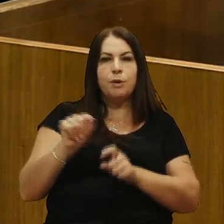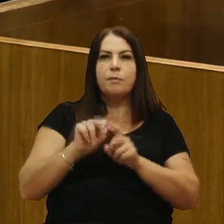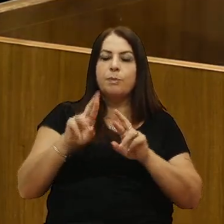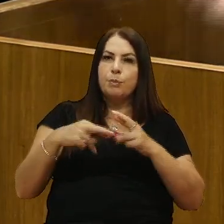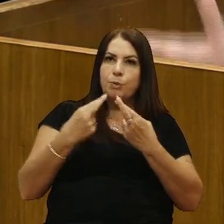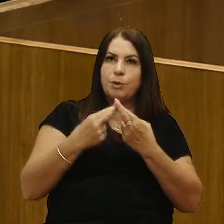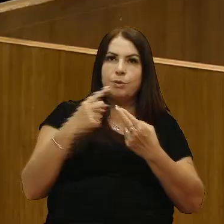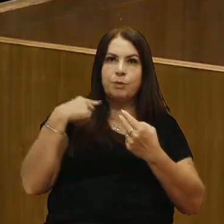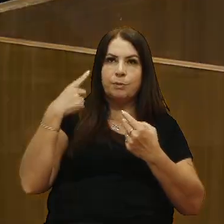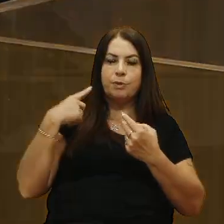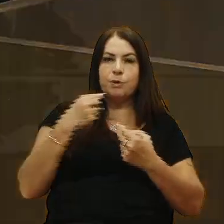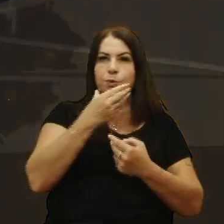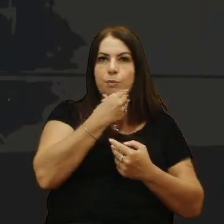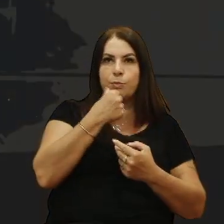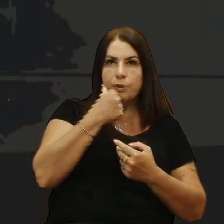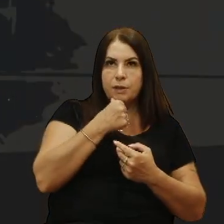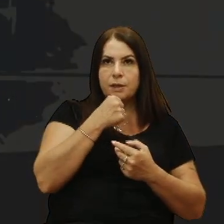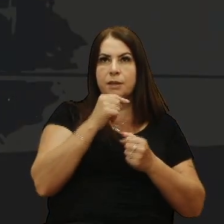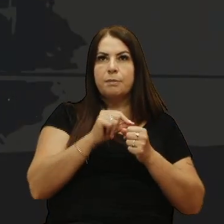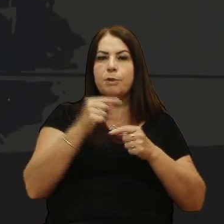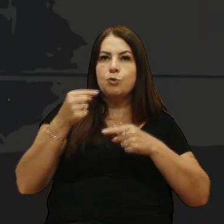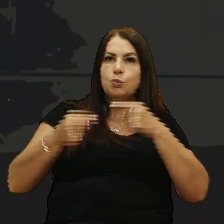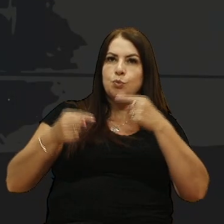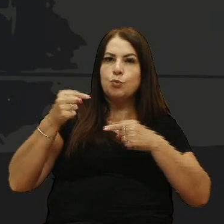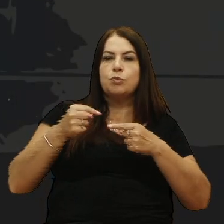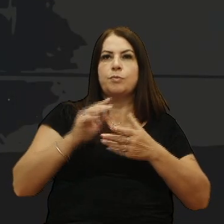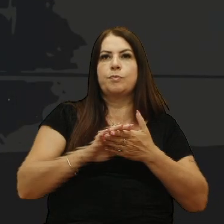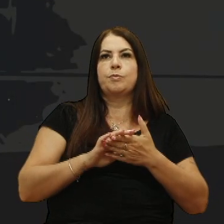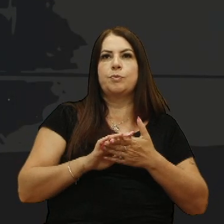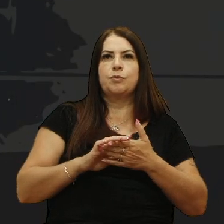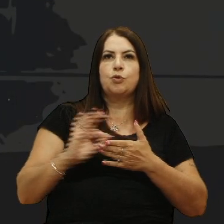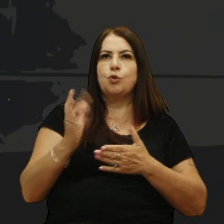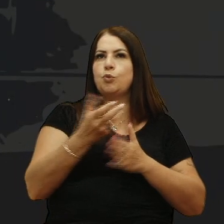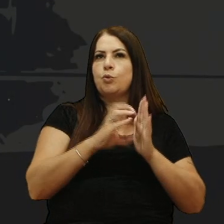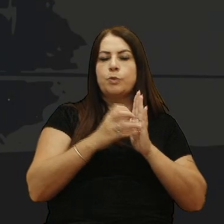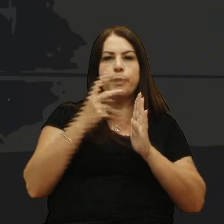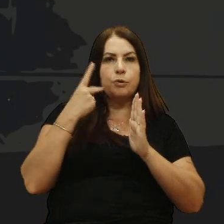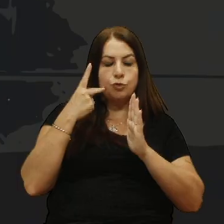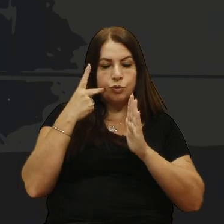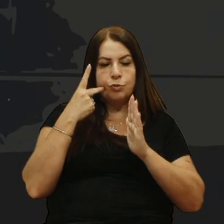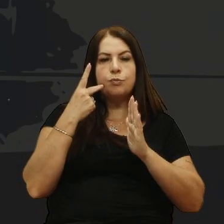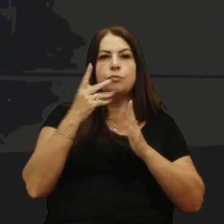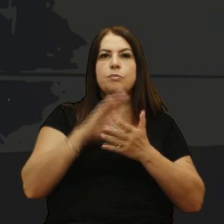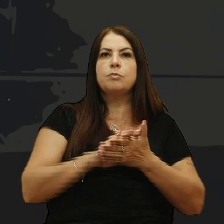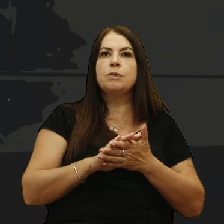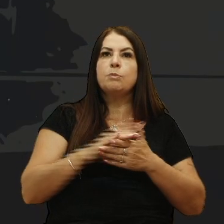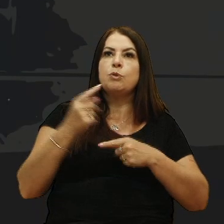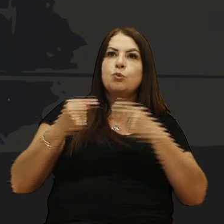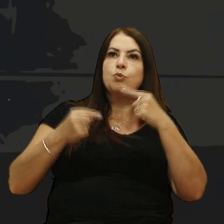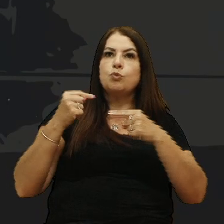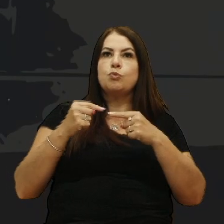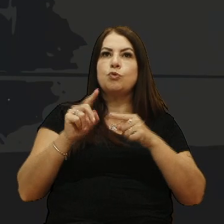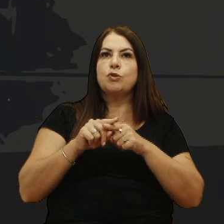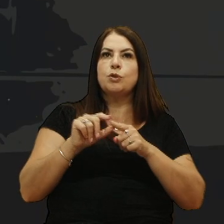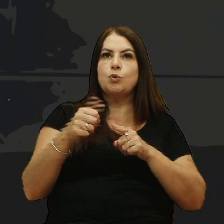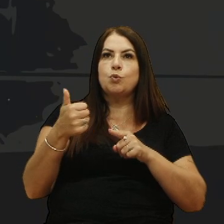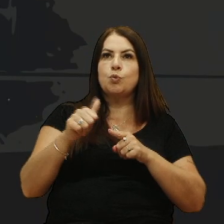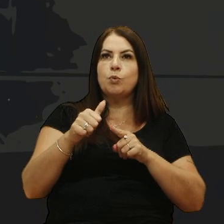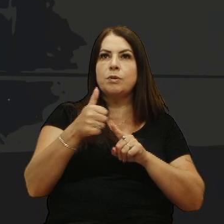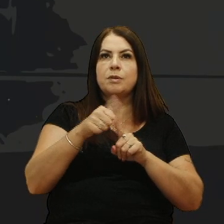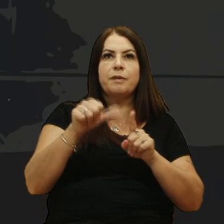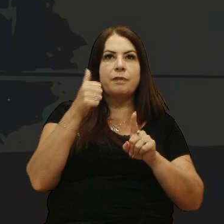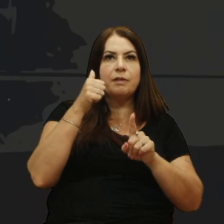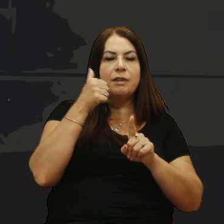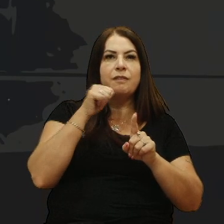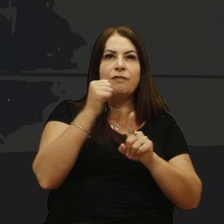reunião com deputados e deputadas para discutir, né, de todos os partidos, nobres colegas, para discutir sobre os 11 feminicídios que nós